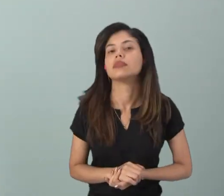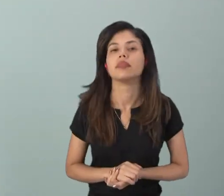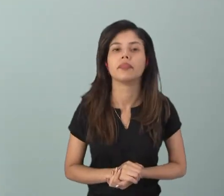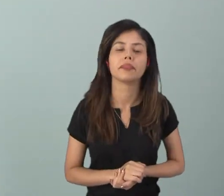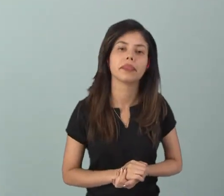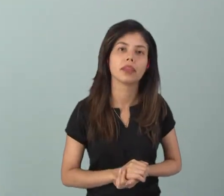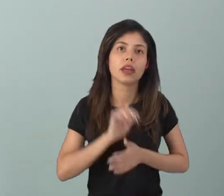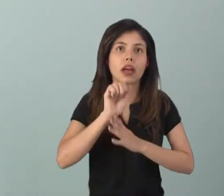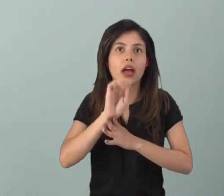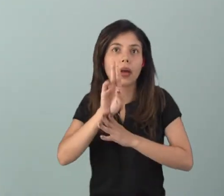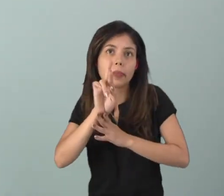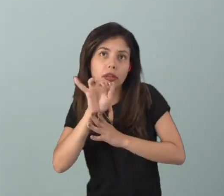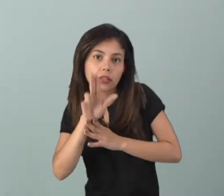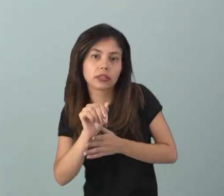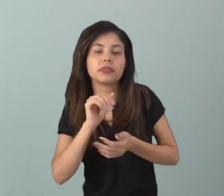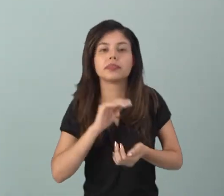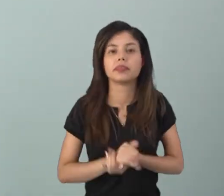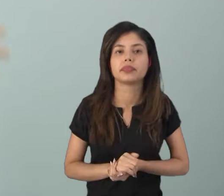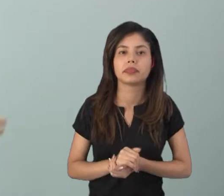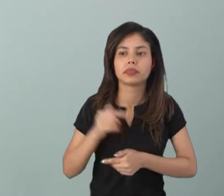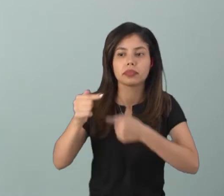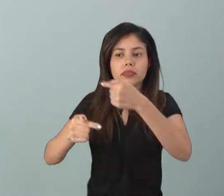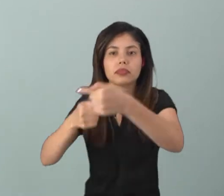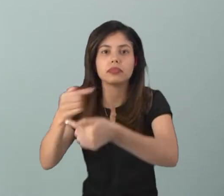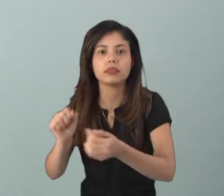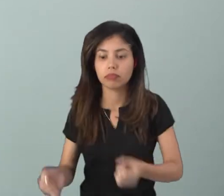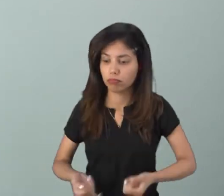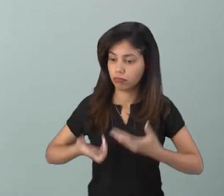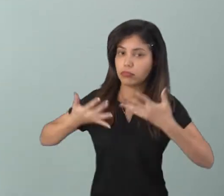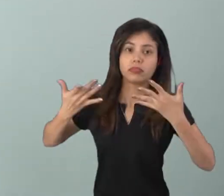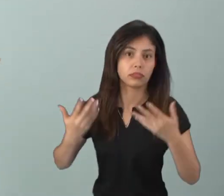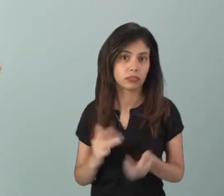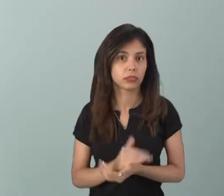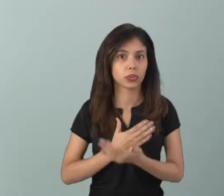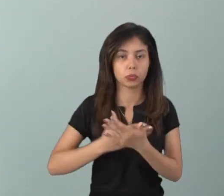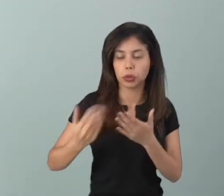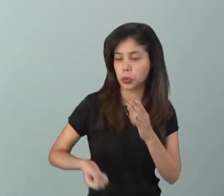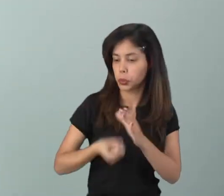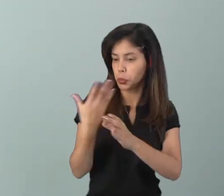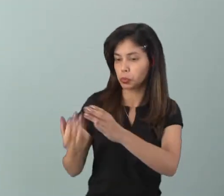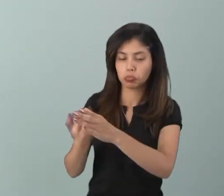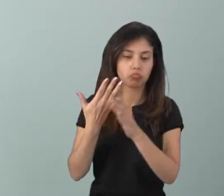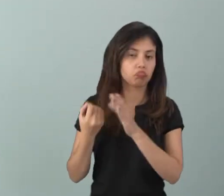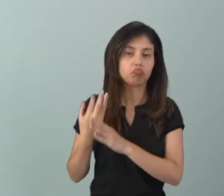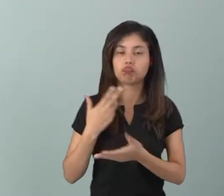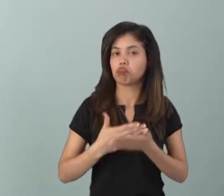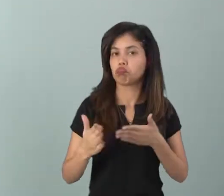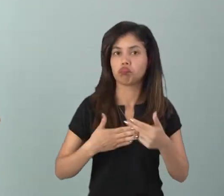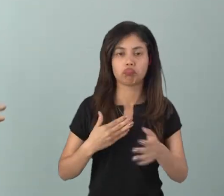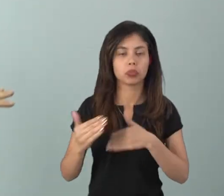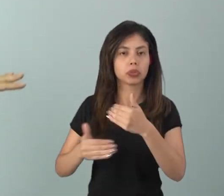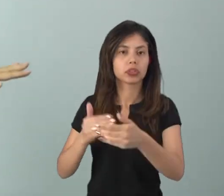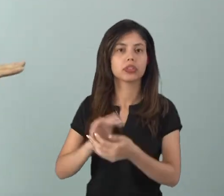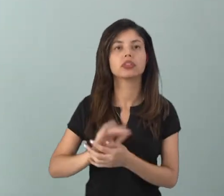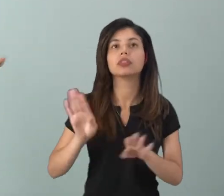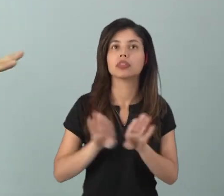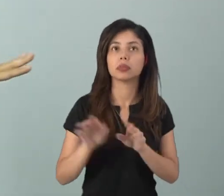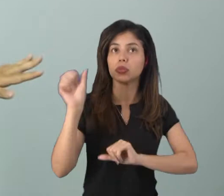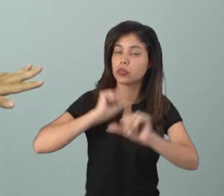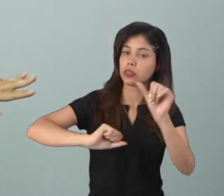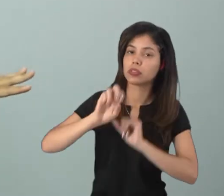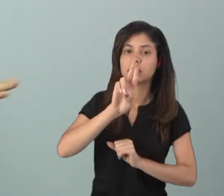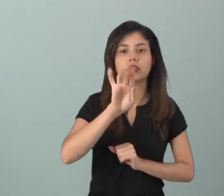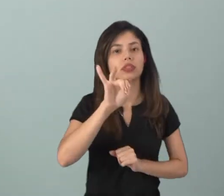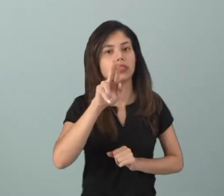Existe a abiogênese, que seria uma geração espontânea, simplesmente começa a surgir sem que aconteça nenhum processo. E nós temos o contrário,